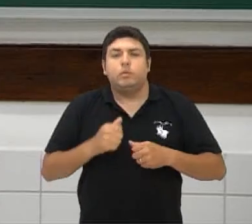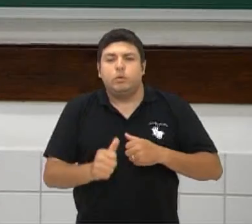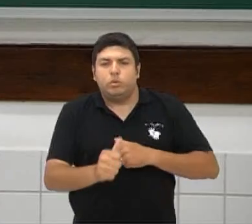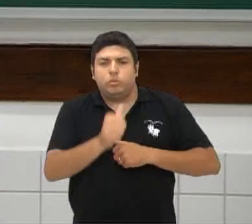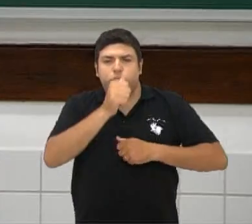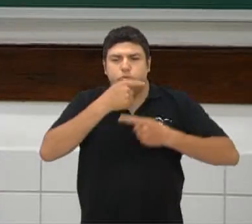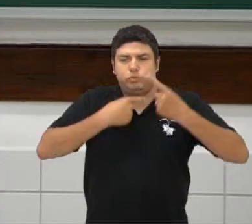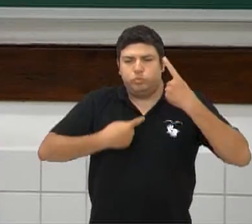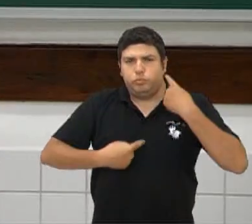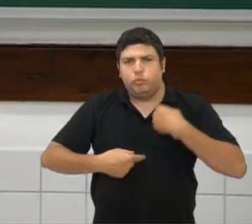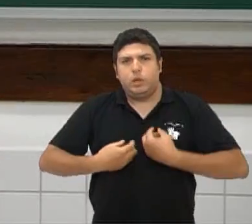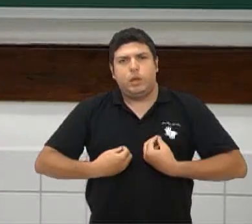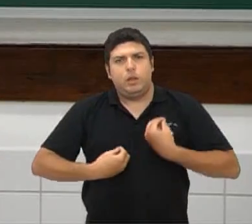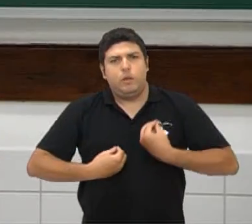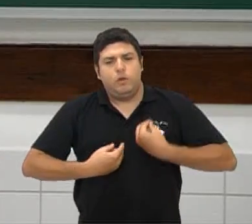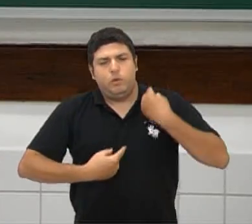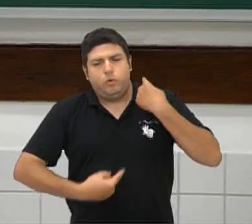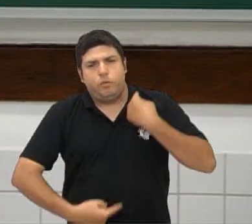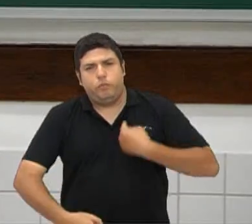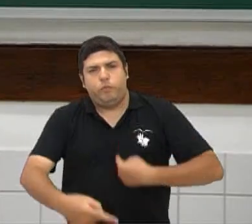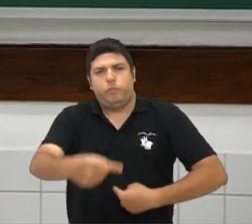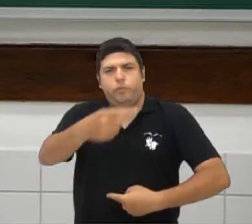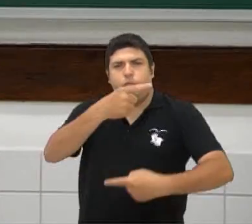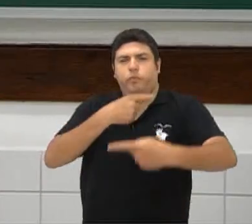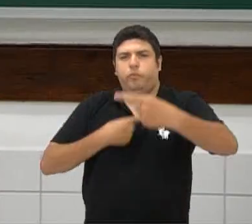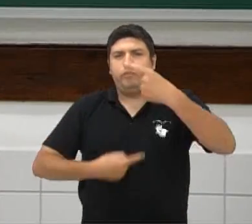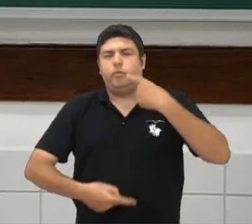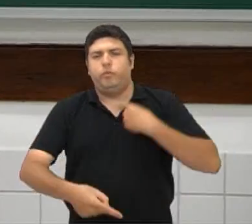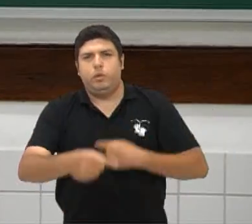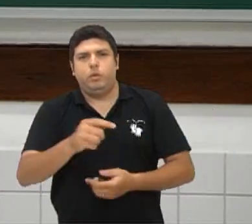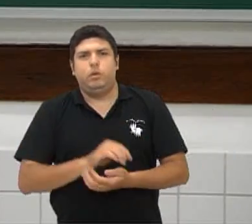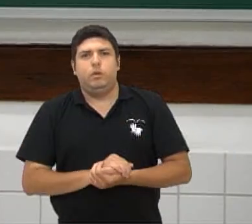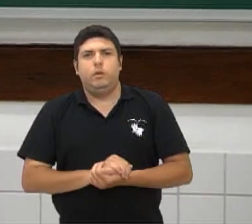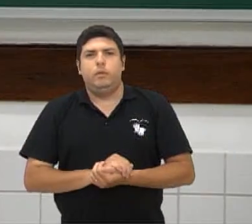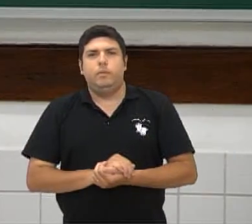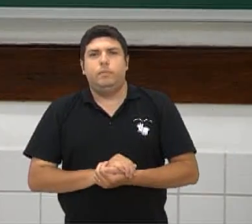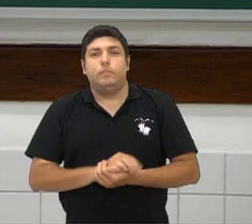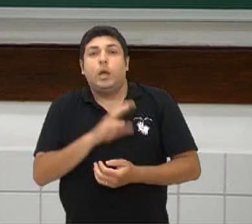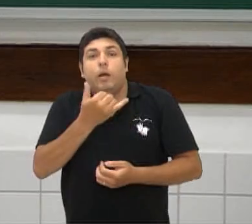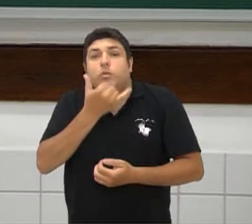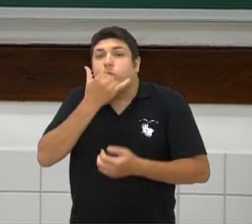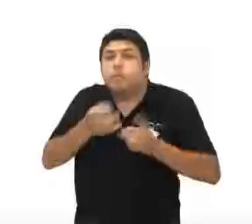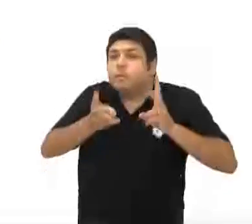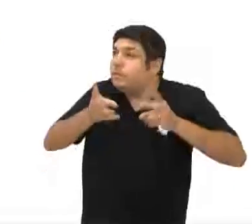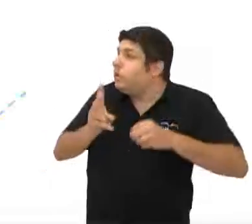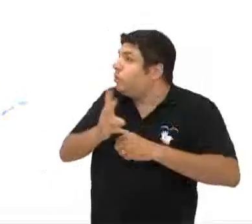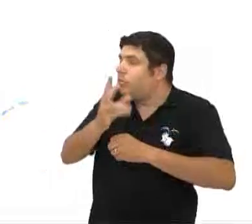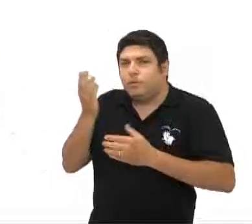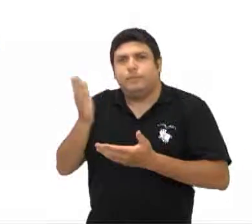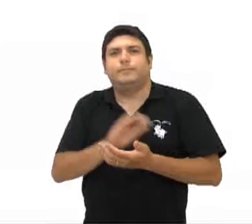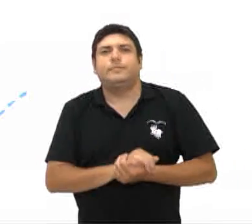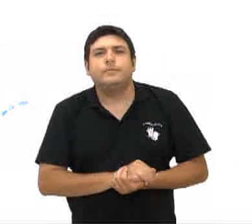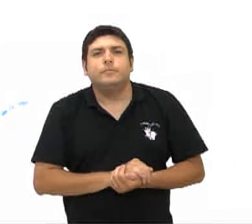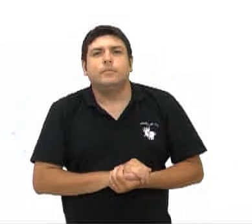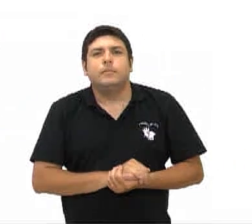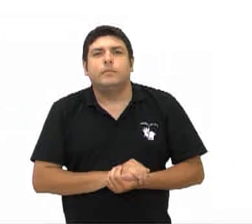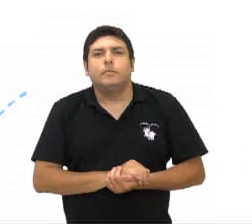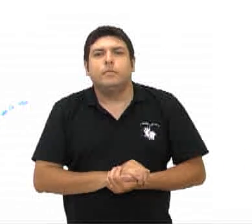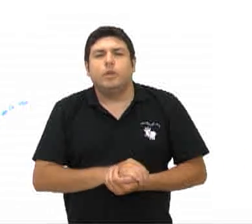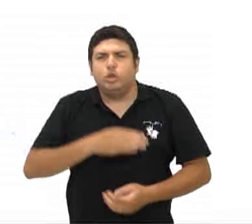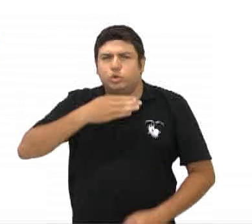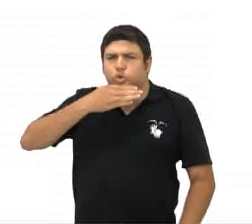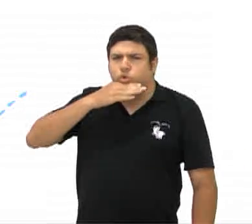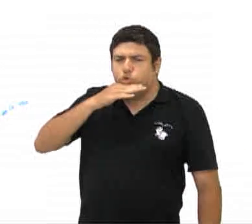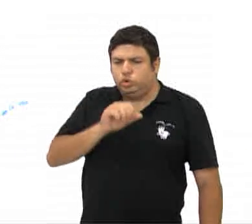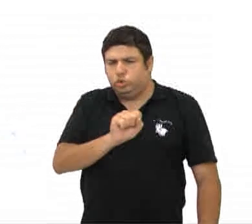para o ambiente. E a gente falou disso na aula passada, né? Ah, tem continuação aqui, gente. Os xixis do Sudeste preferem outros